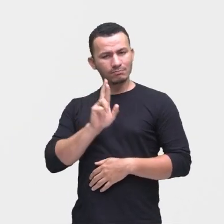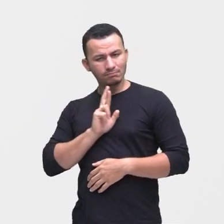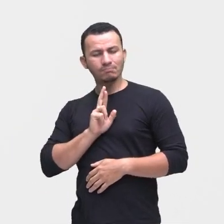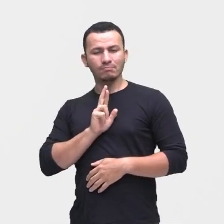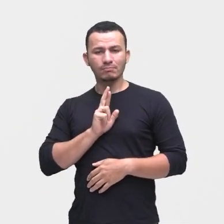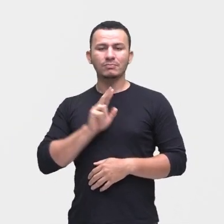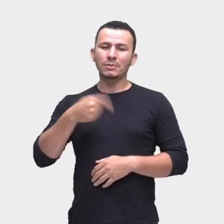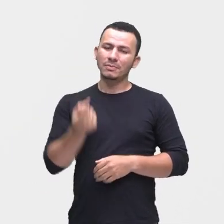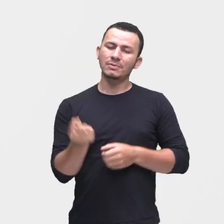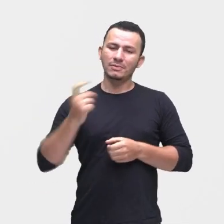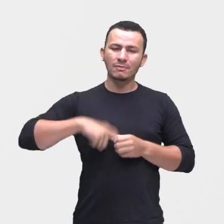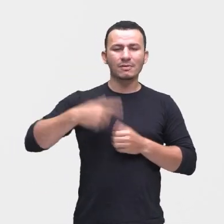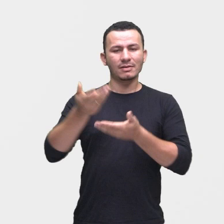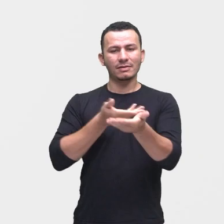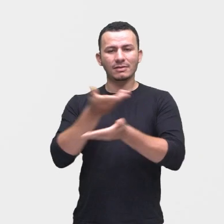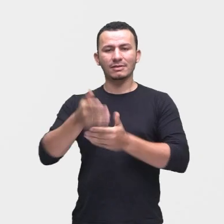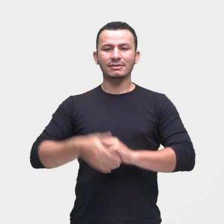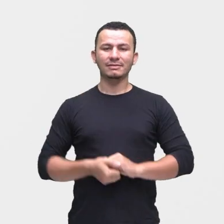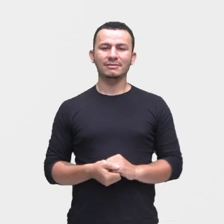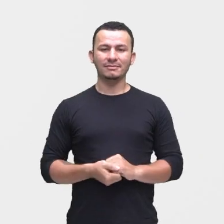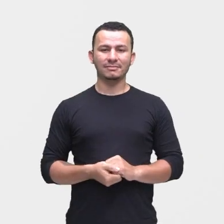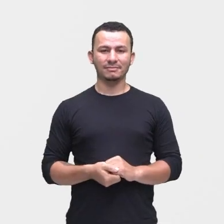de vocês e daqui a pouco a gente retorna.